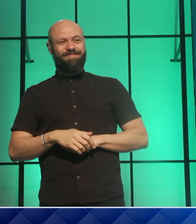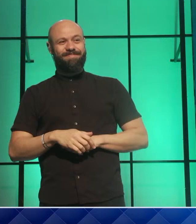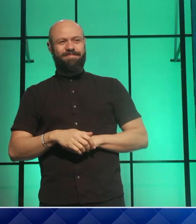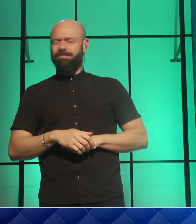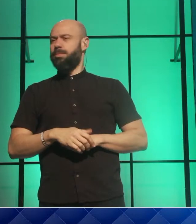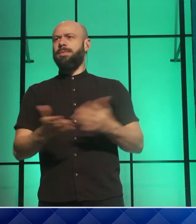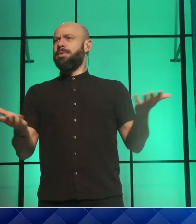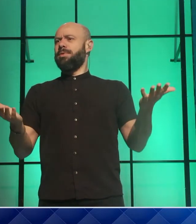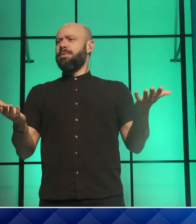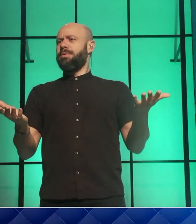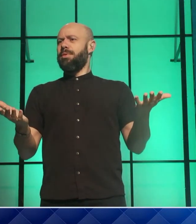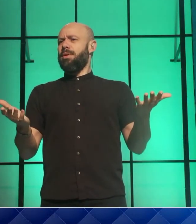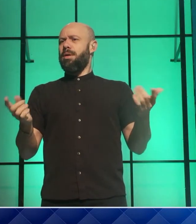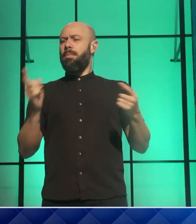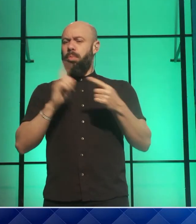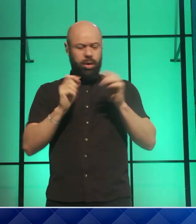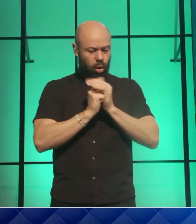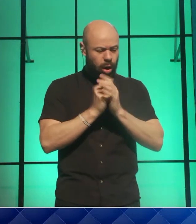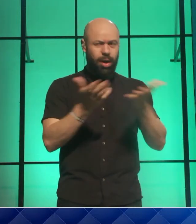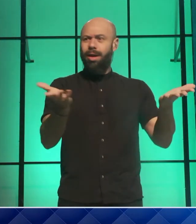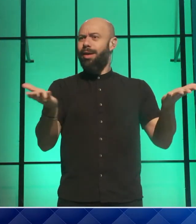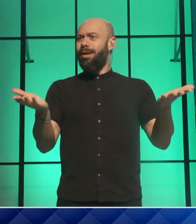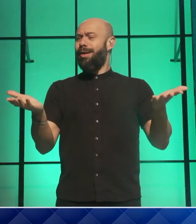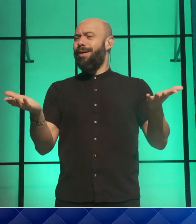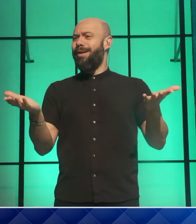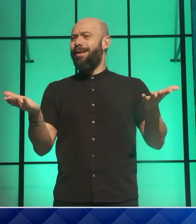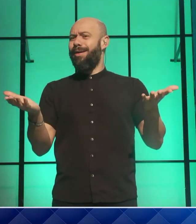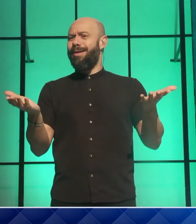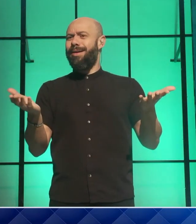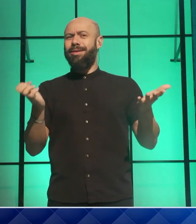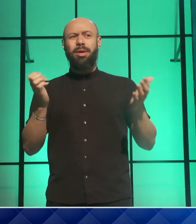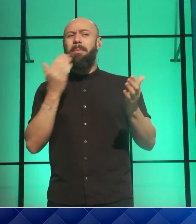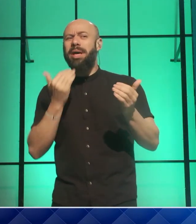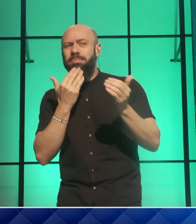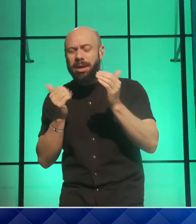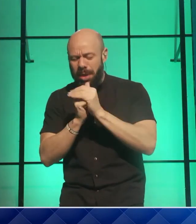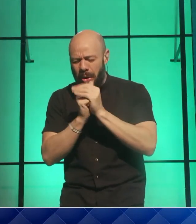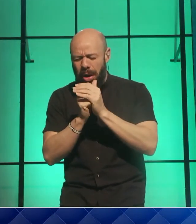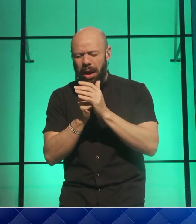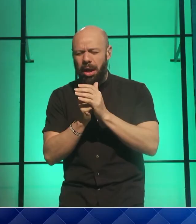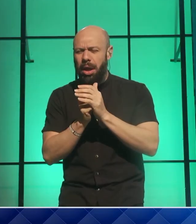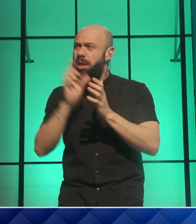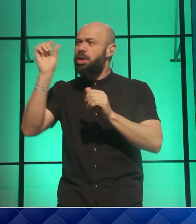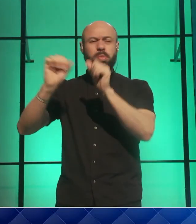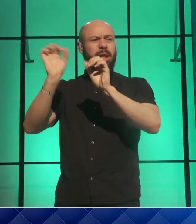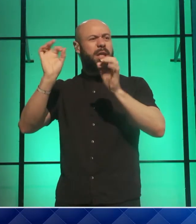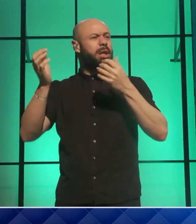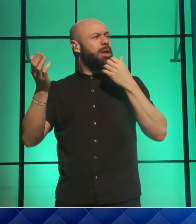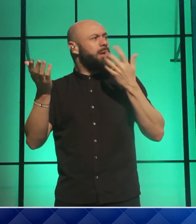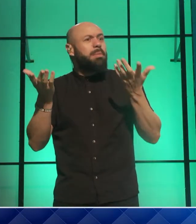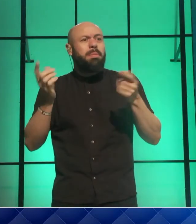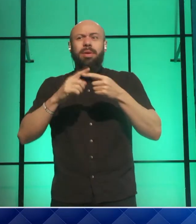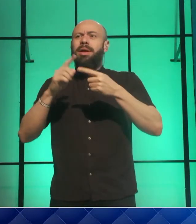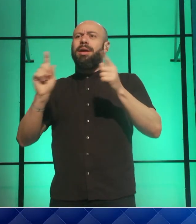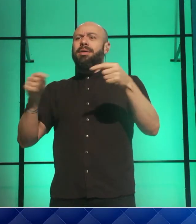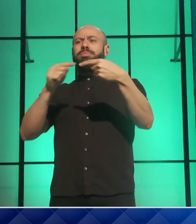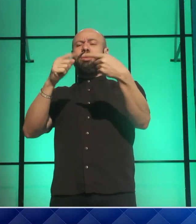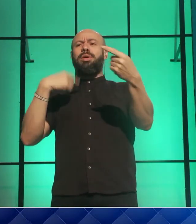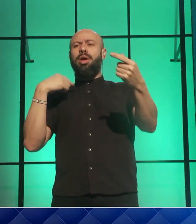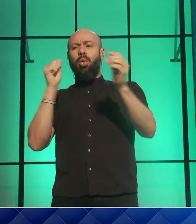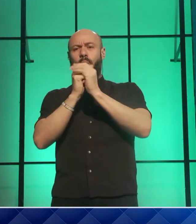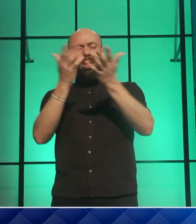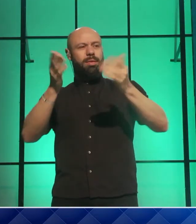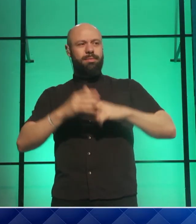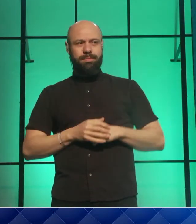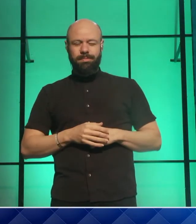Mas agora, a gente começa a acompanhar Moisés e o povo de Israel e chega um momento interessante. Moisés sobe